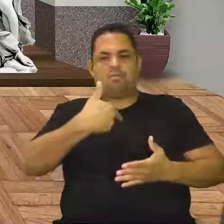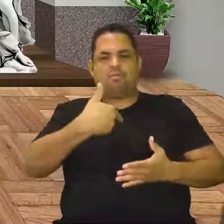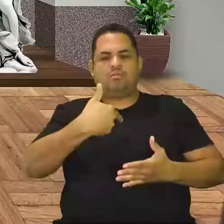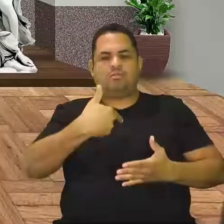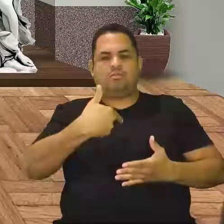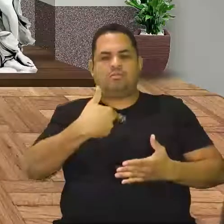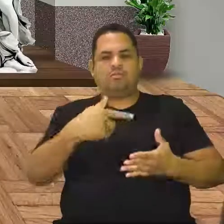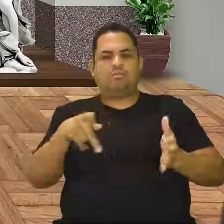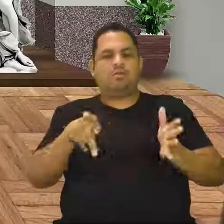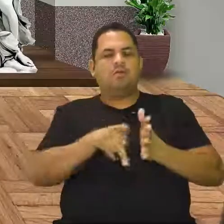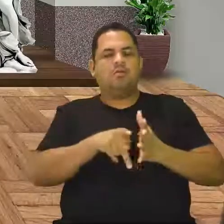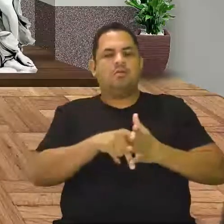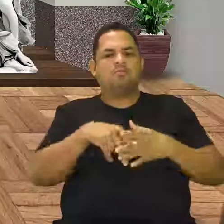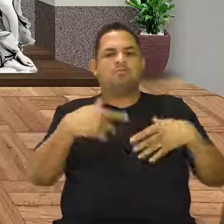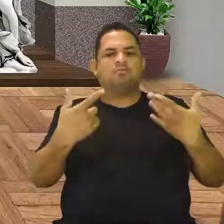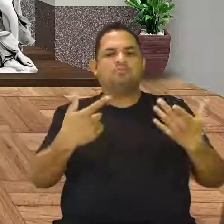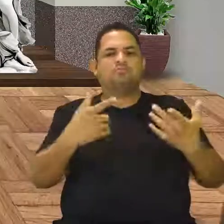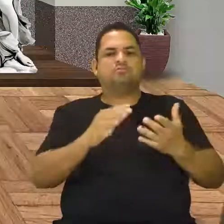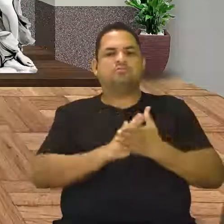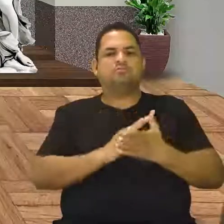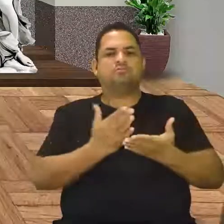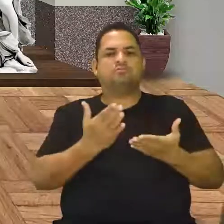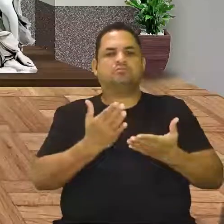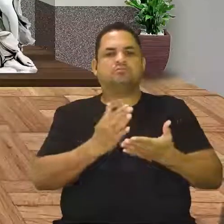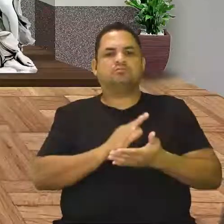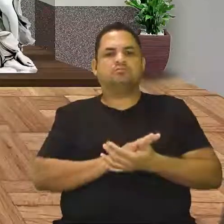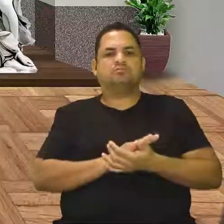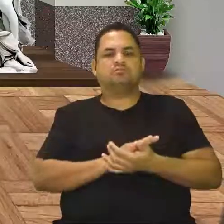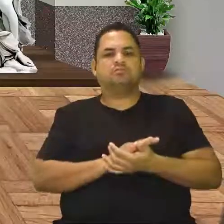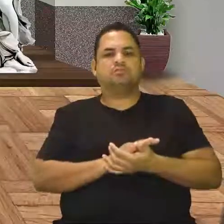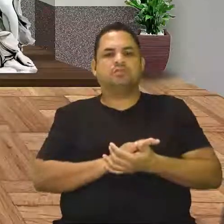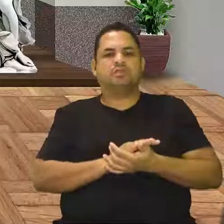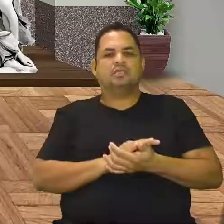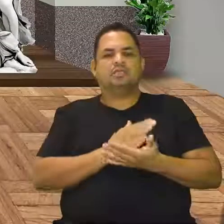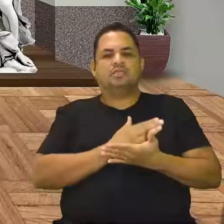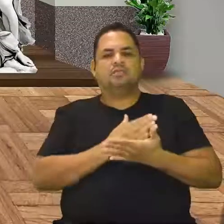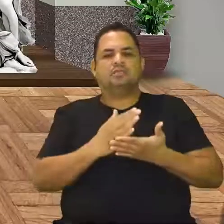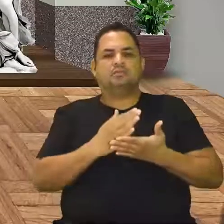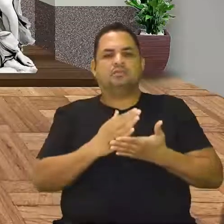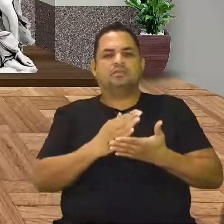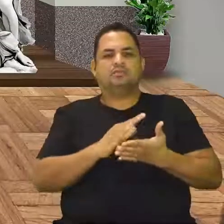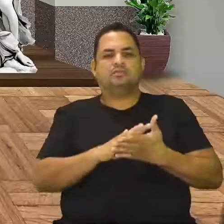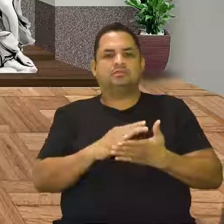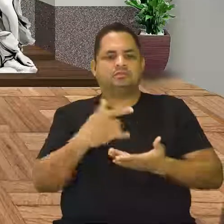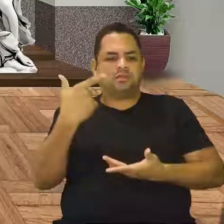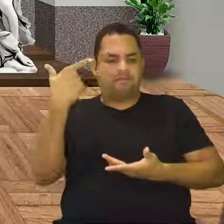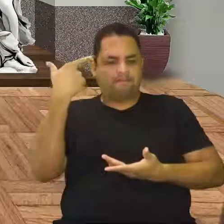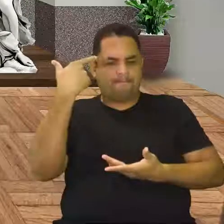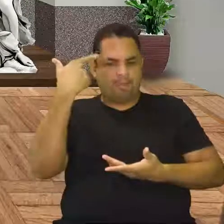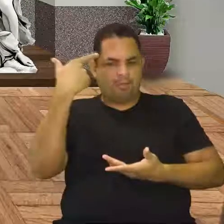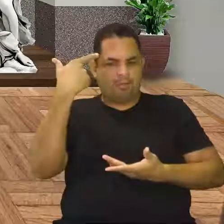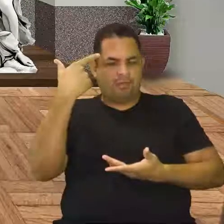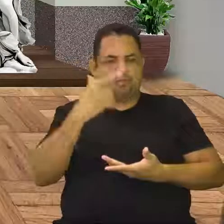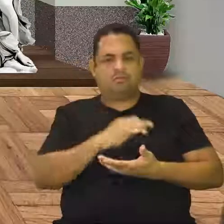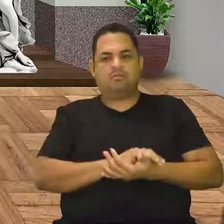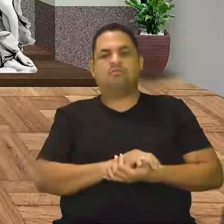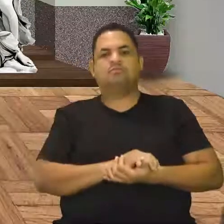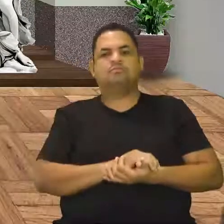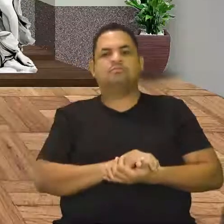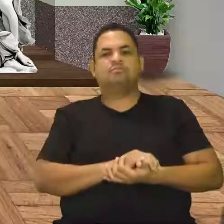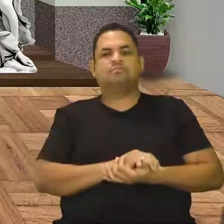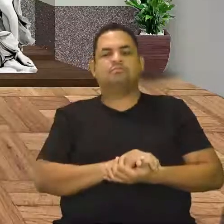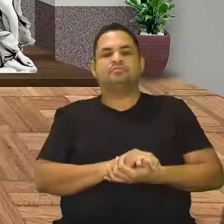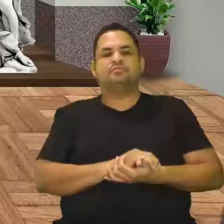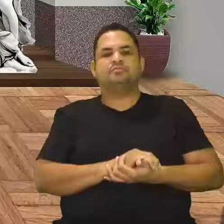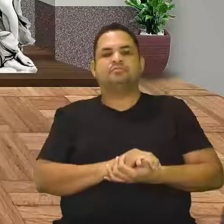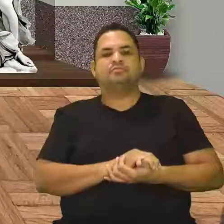Xuxa dá a princípio seria com cianureto mas prefere um tiro na cabeça a